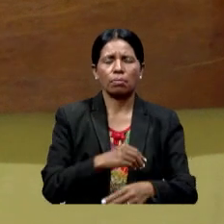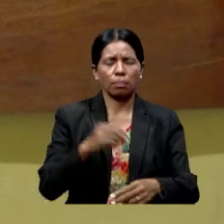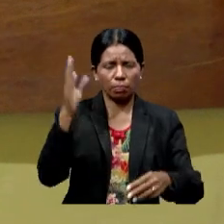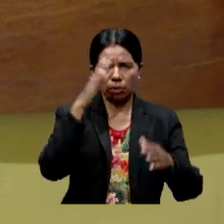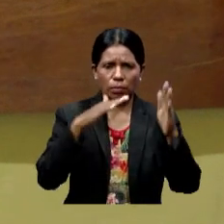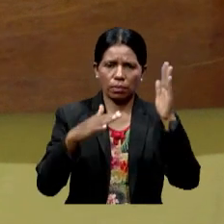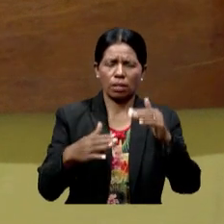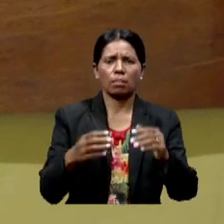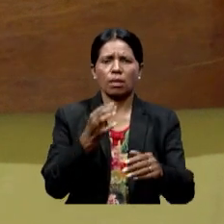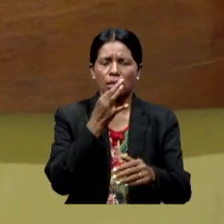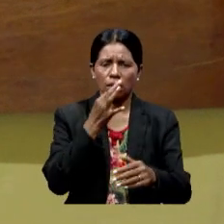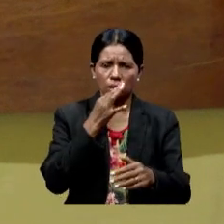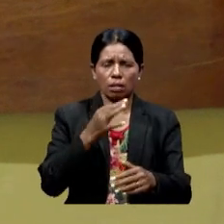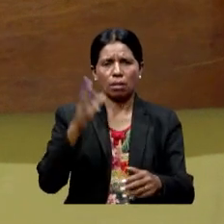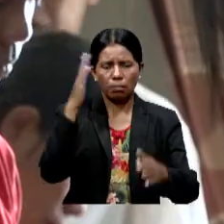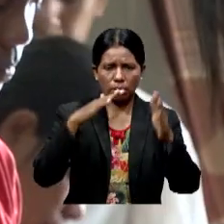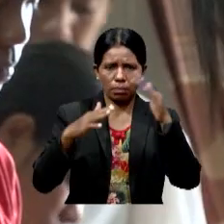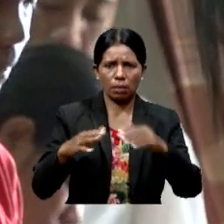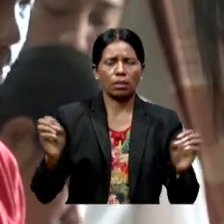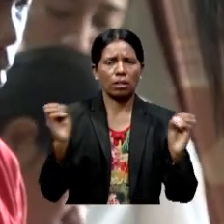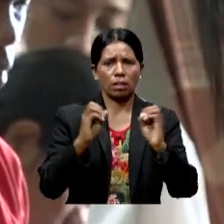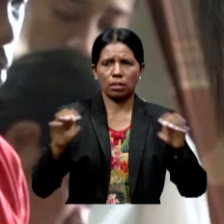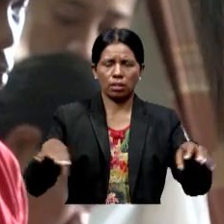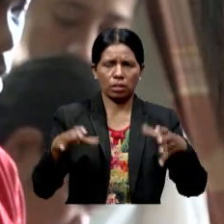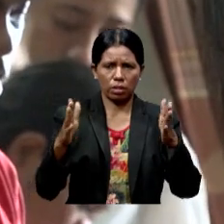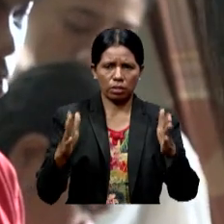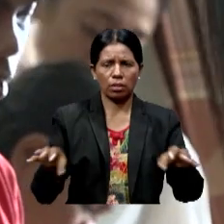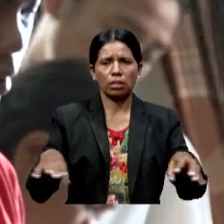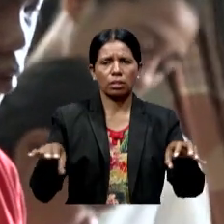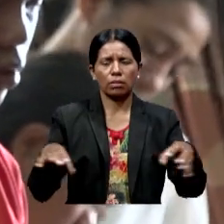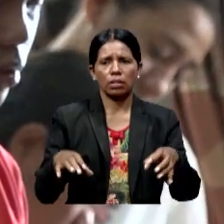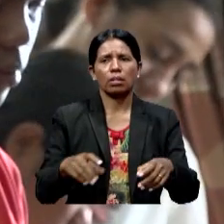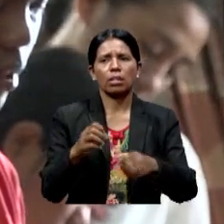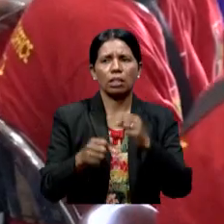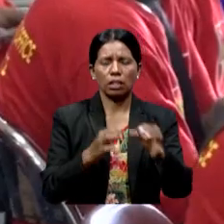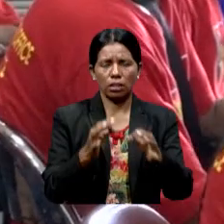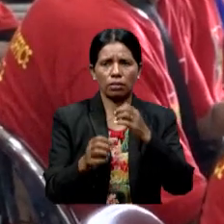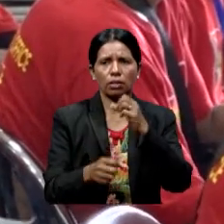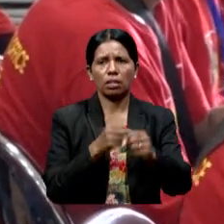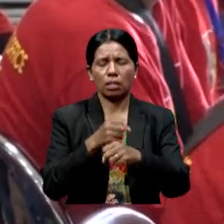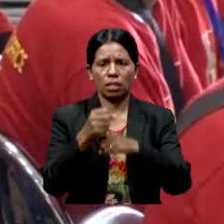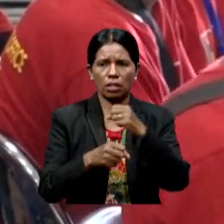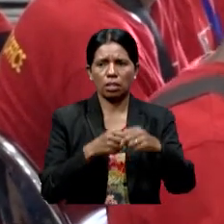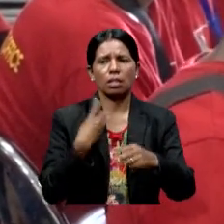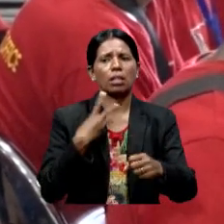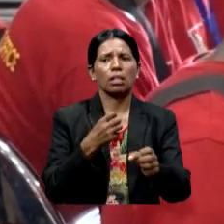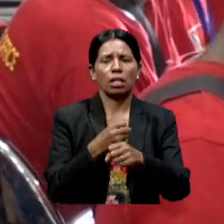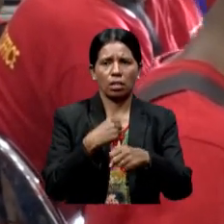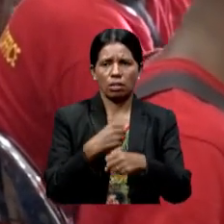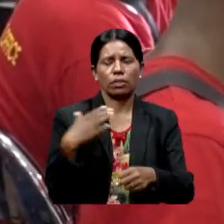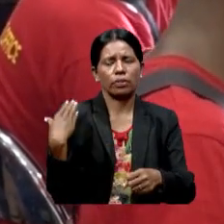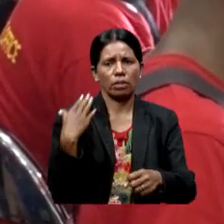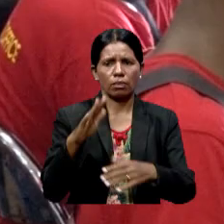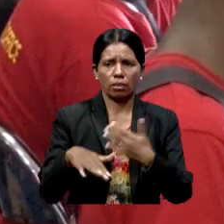problema desemprego. Desemprego itahare katak mas ke tinan-tinan ita produs jovens ira